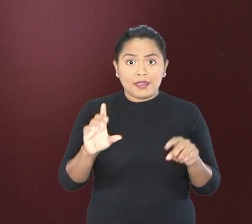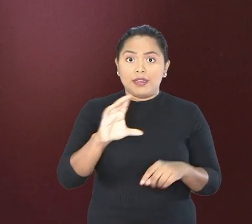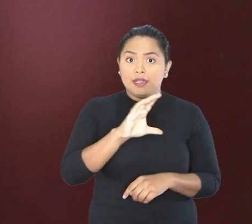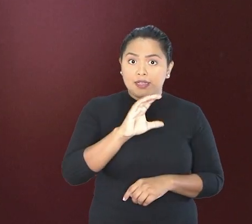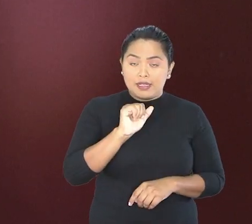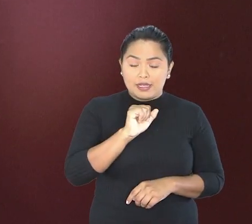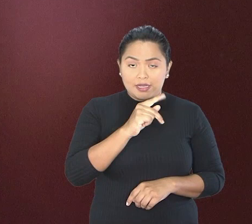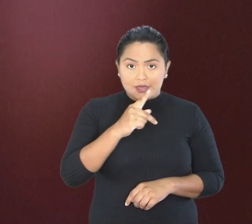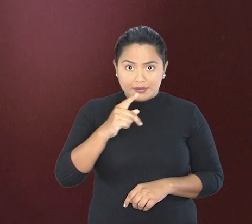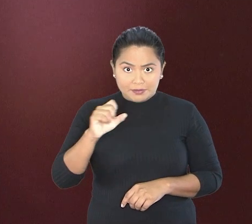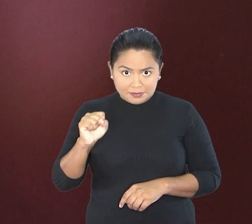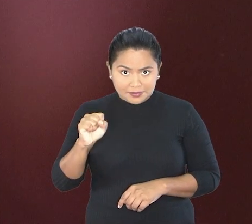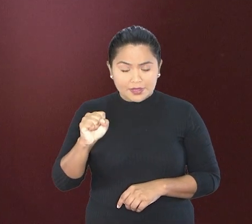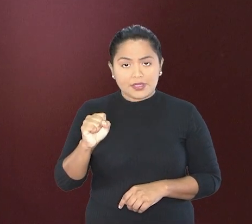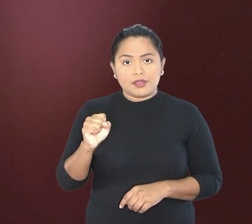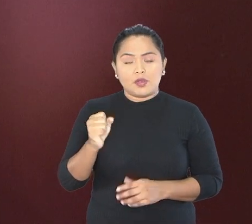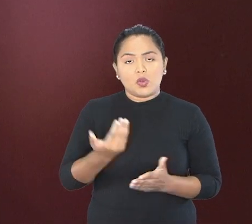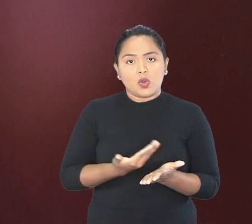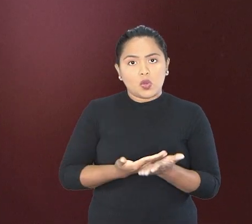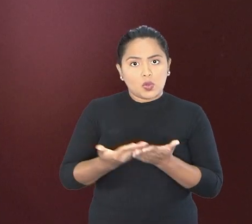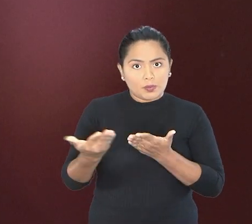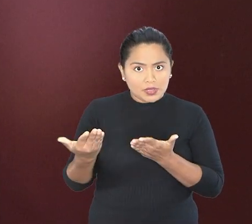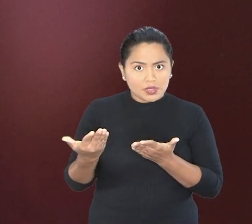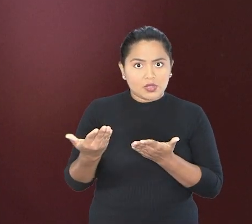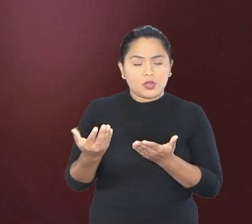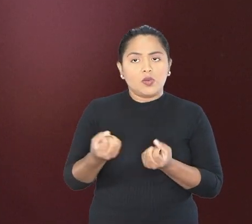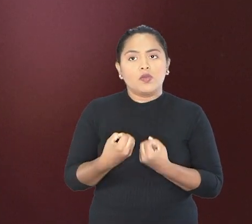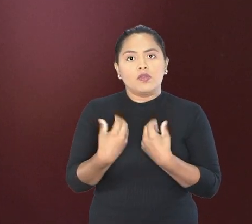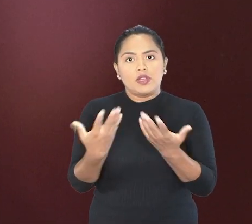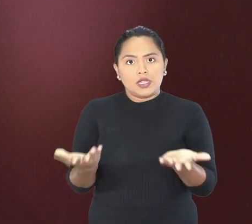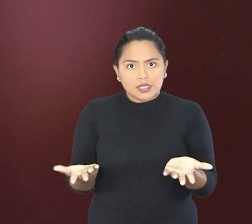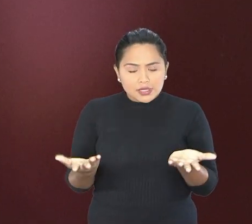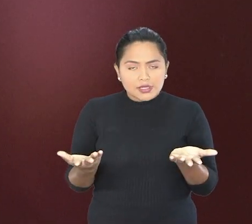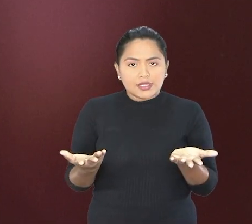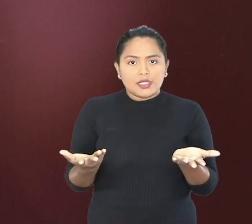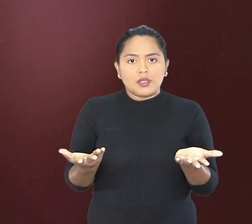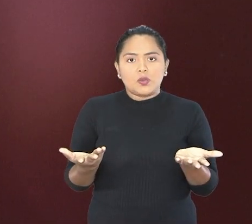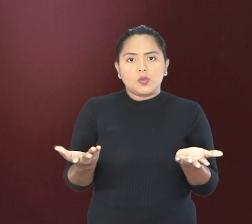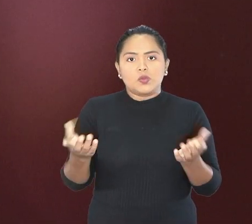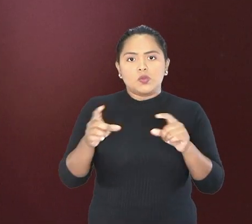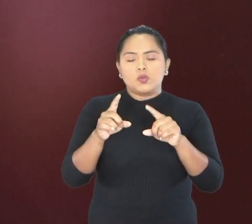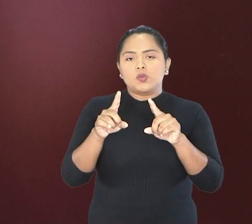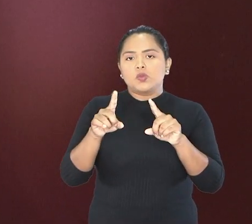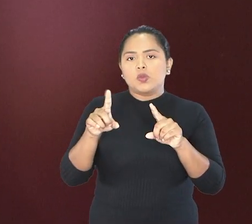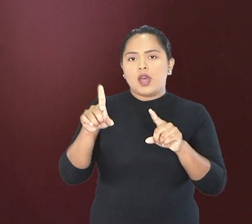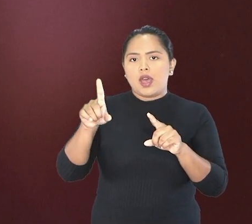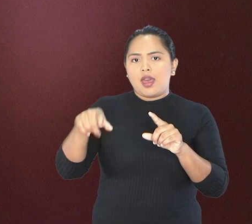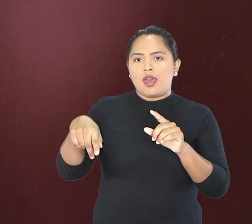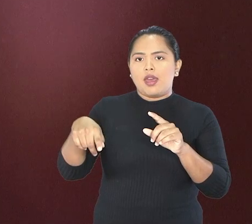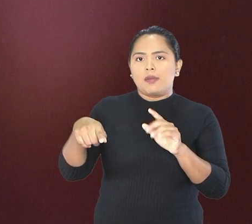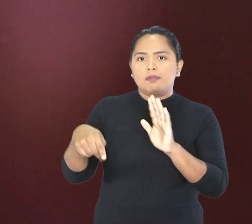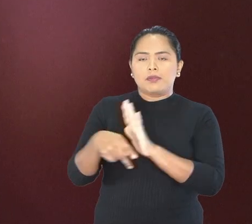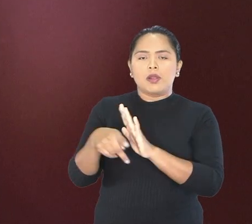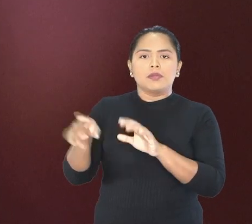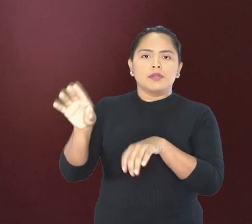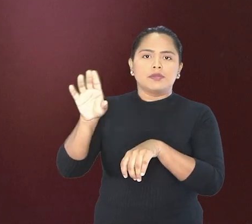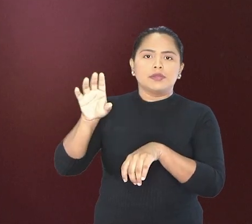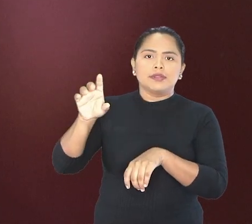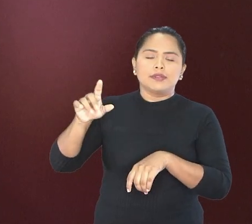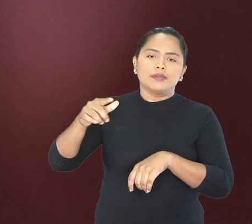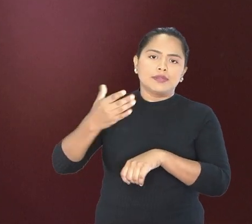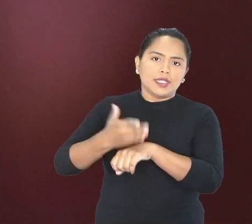também passou a oferecer o serviço para os servidores, que às vezes eles ofereciam um treinamento,